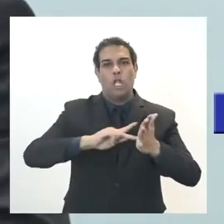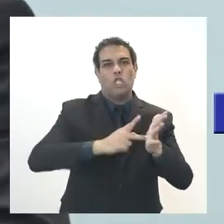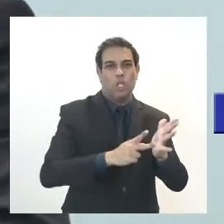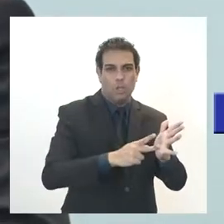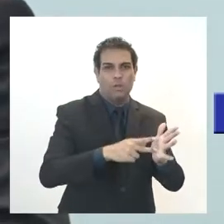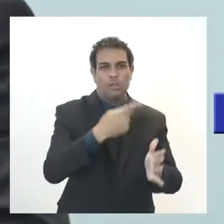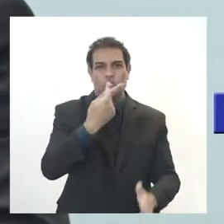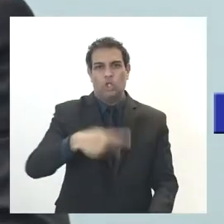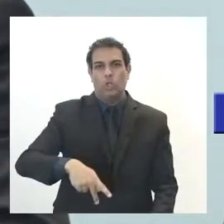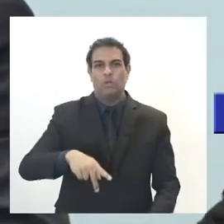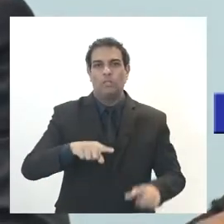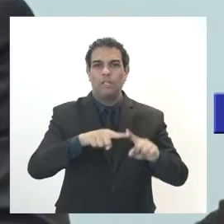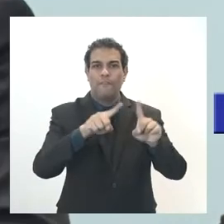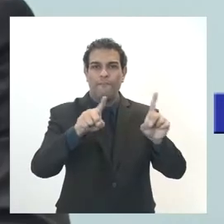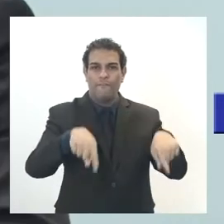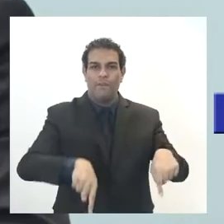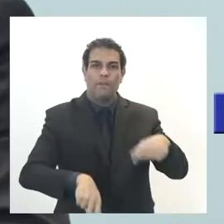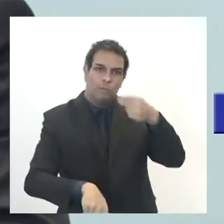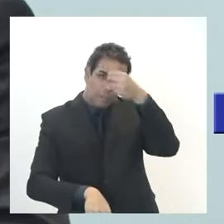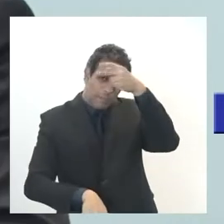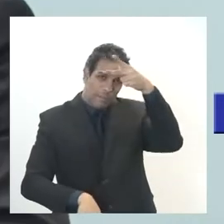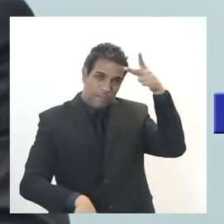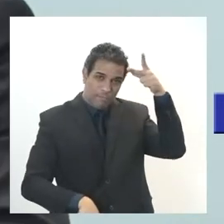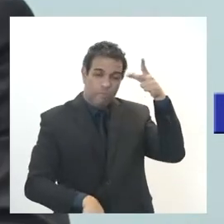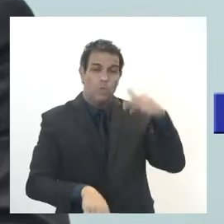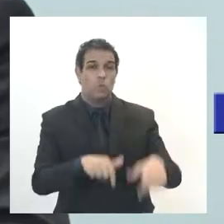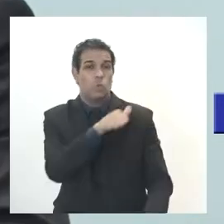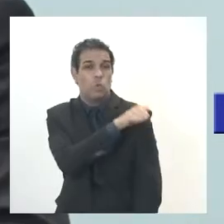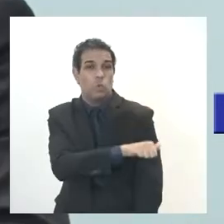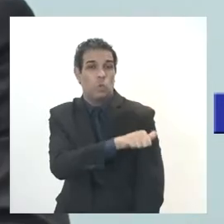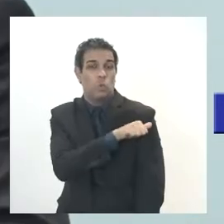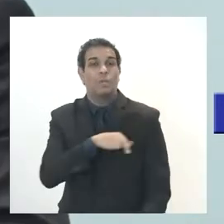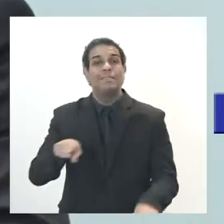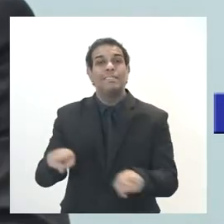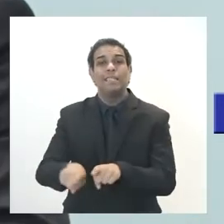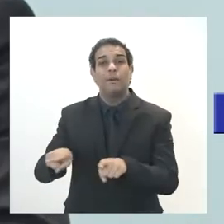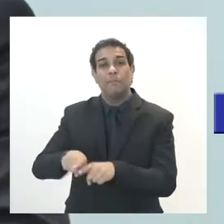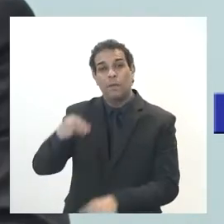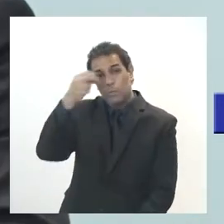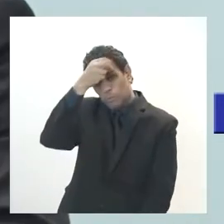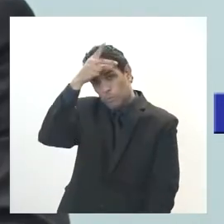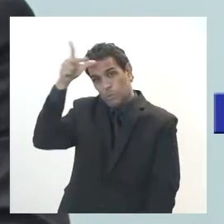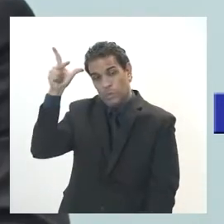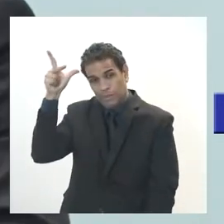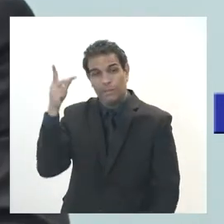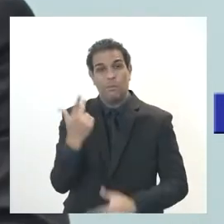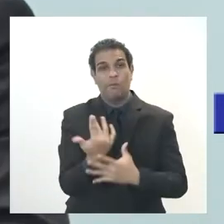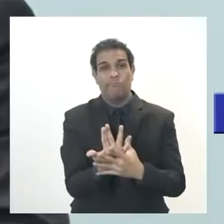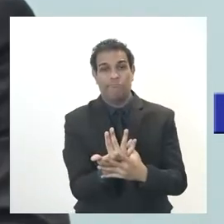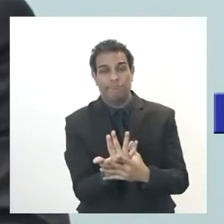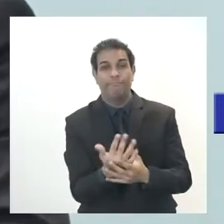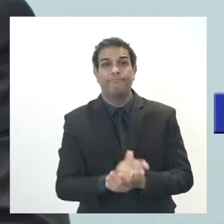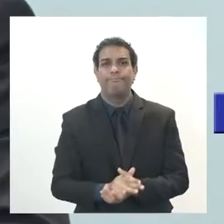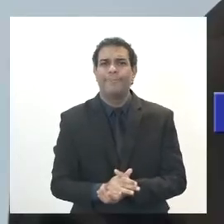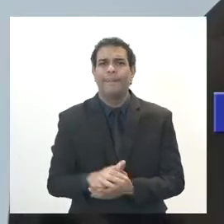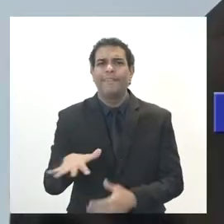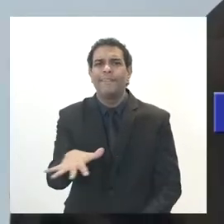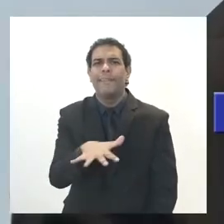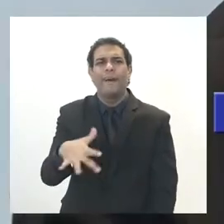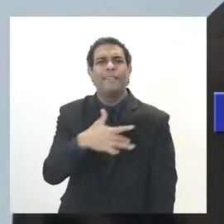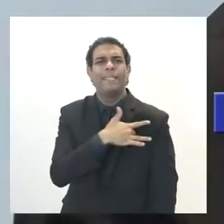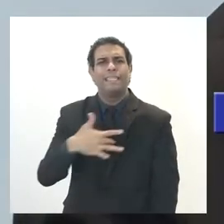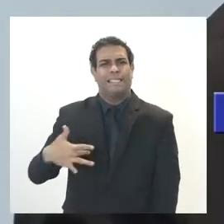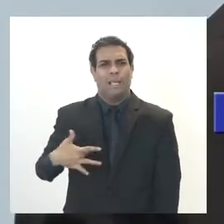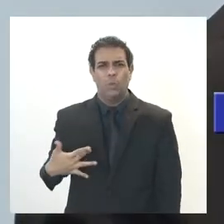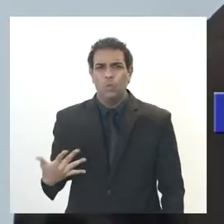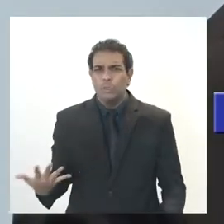Pública do Município do Rio de Janeiro e do município de Duque de Caxias e a gente na área da saúde como o